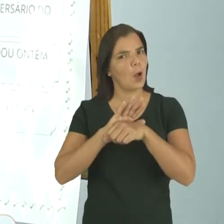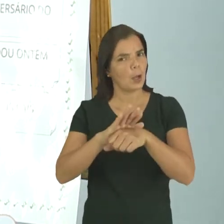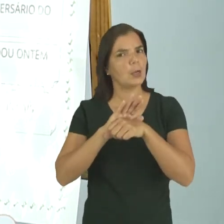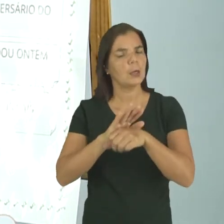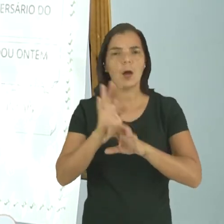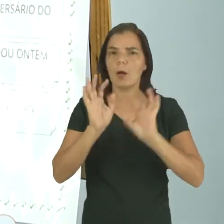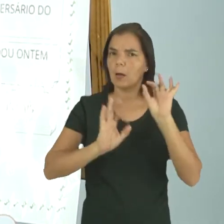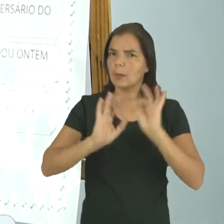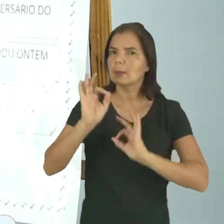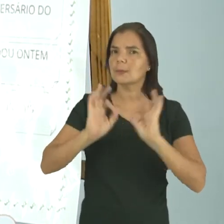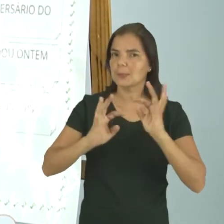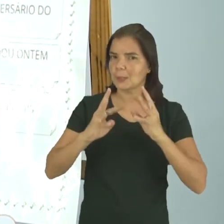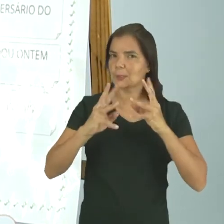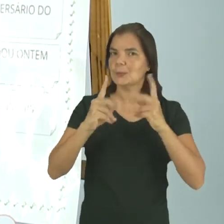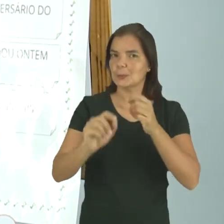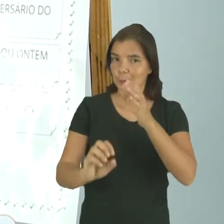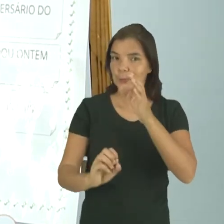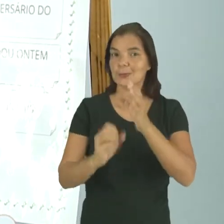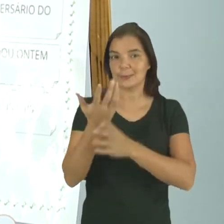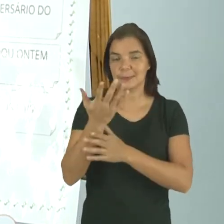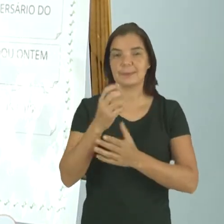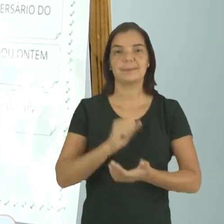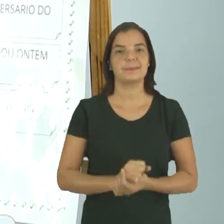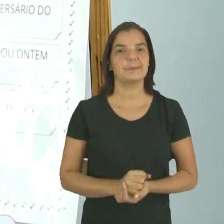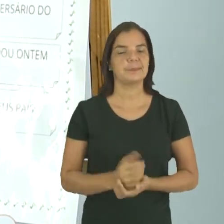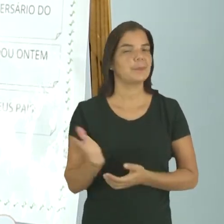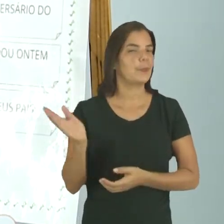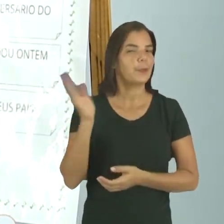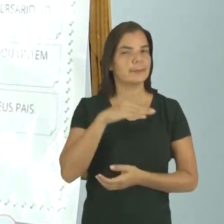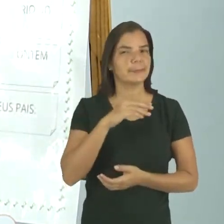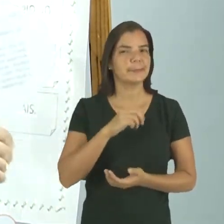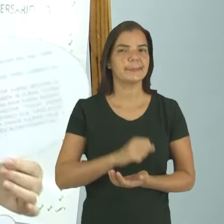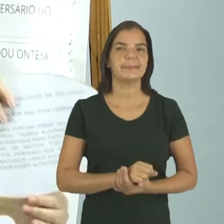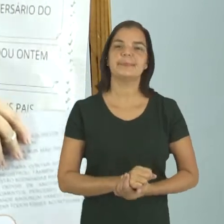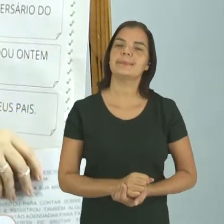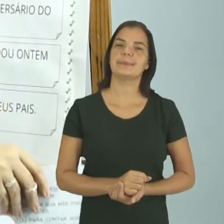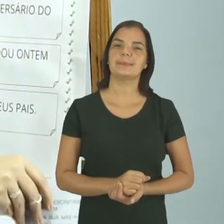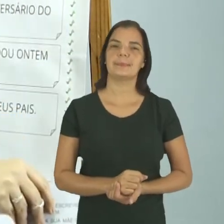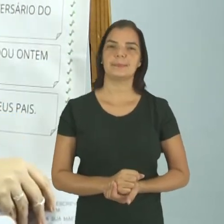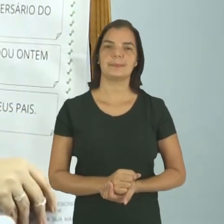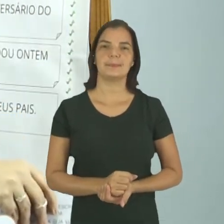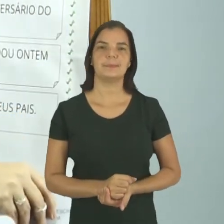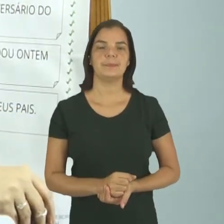a organizar todos esses acontecimentos? Vamos lá?